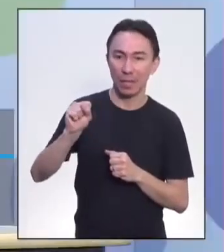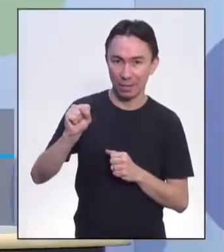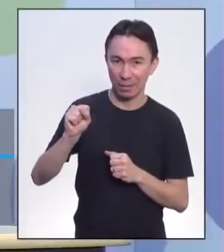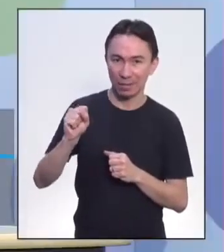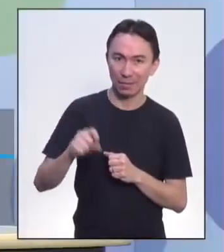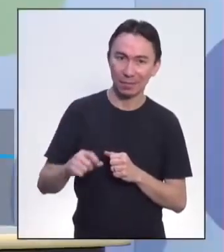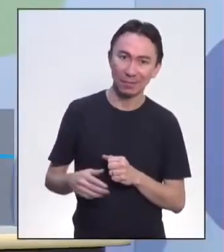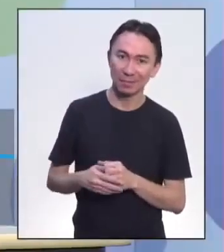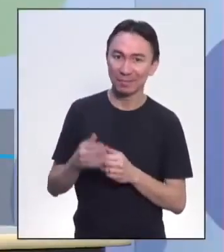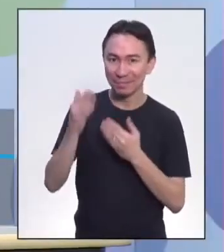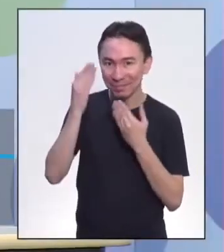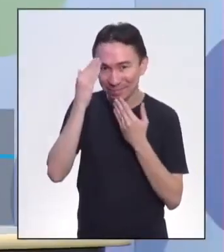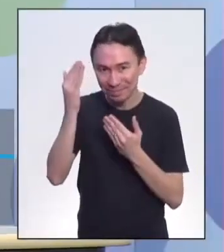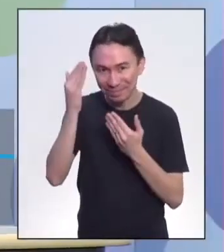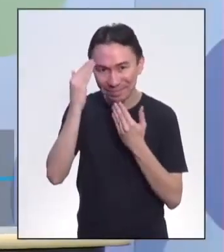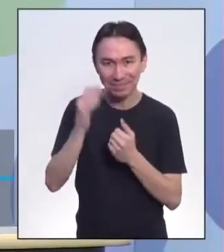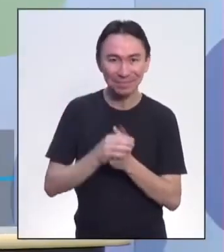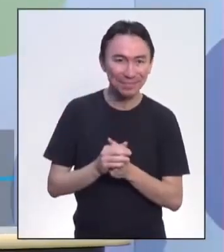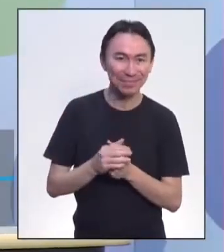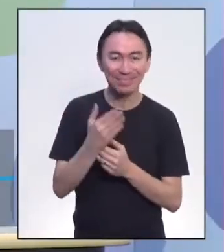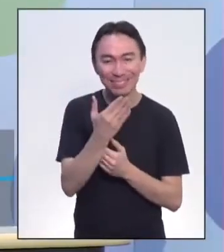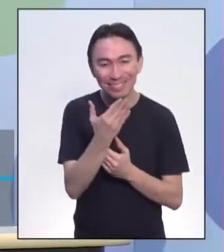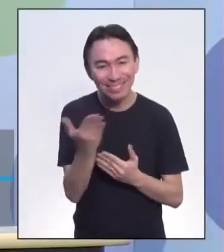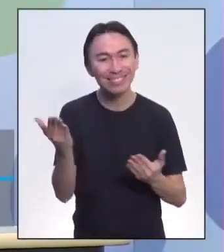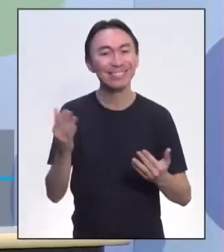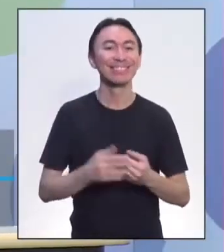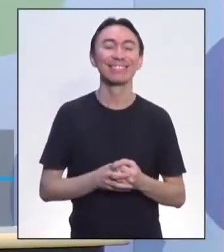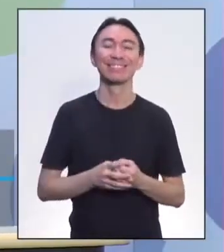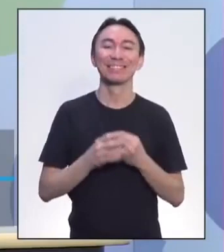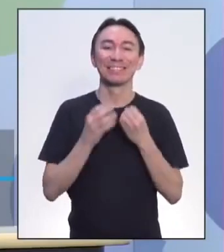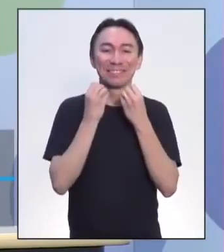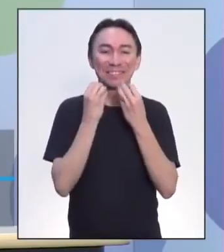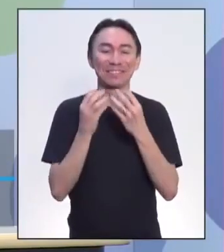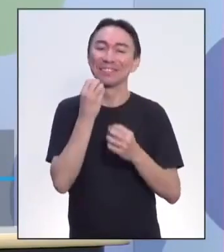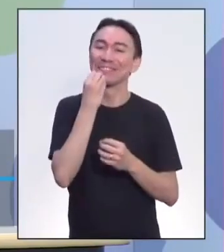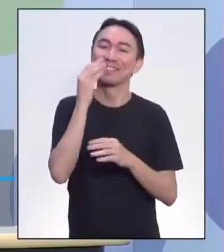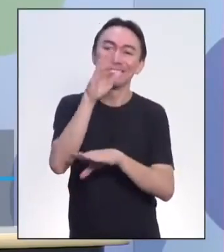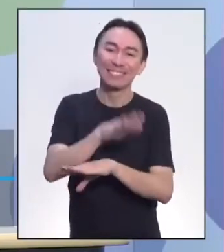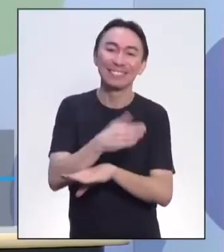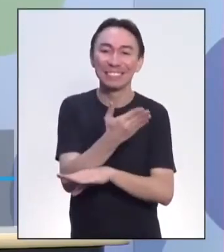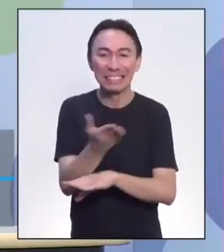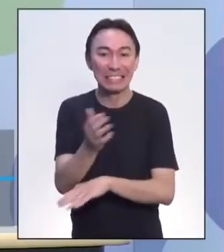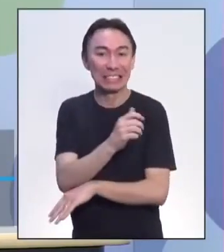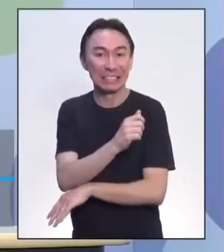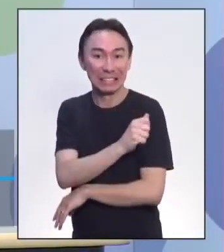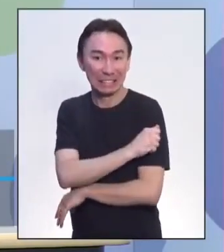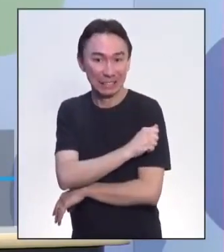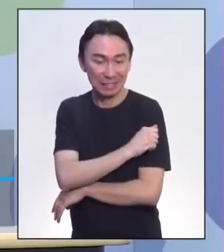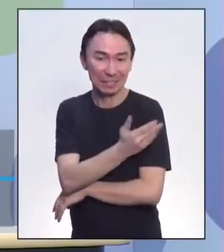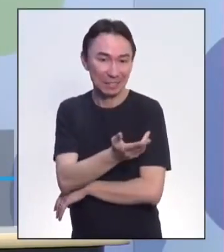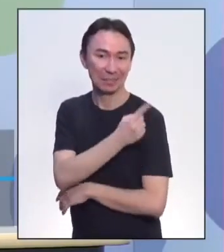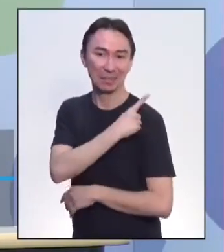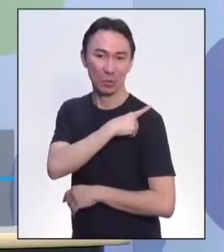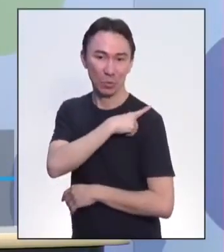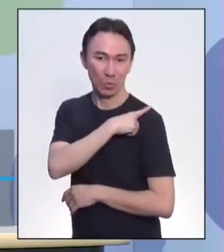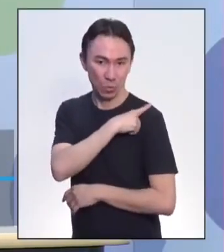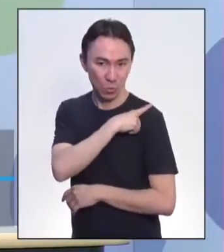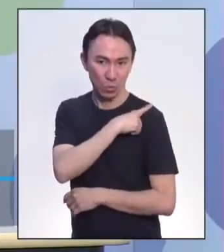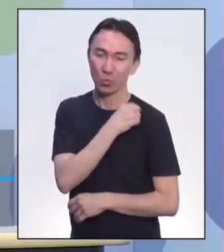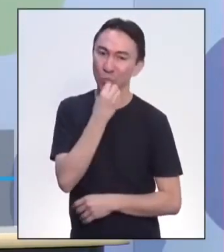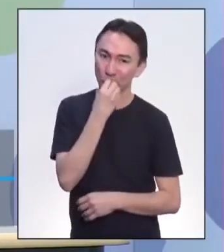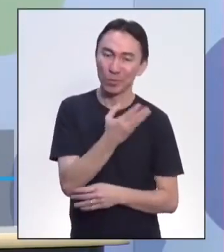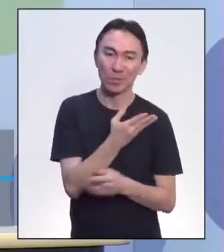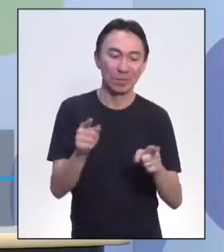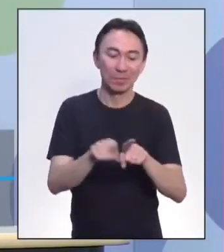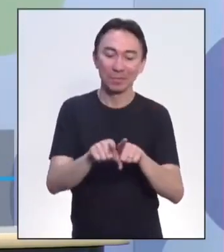bem, professora Inês? Oi, boa tarde, professora Roberta. Boa tarde a todos os alunos da primeira série do ensino médio e aos professores que